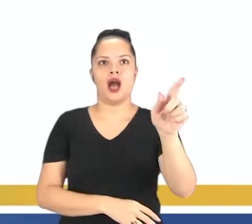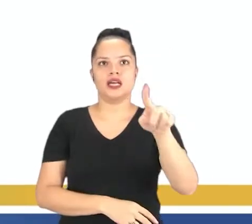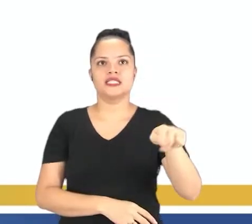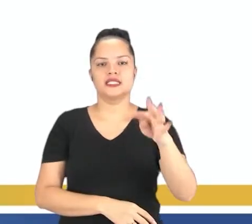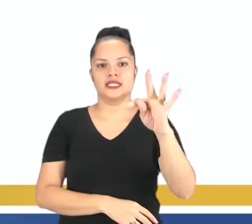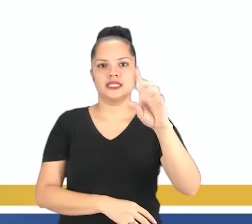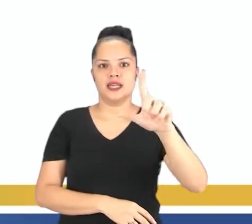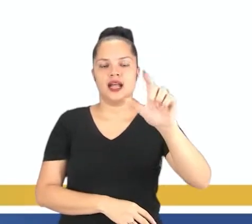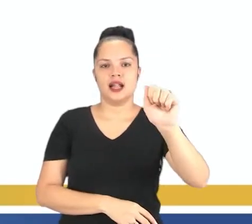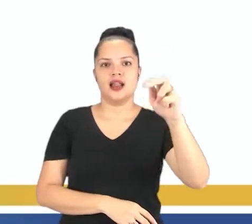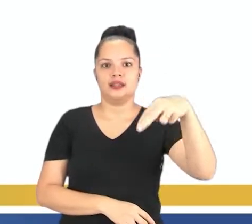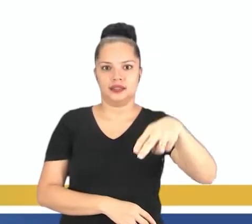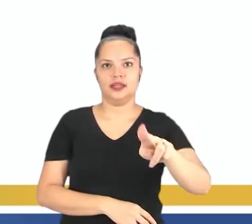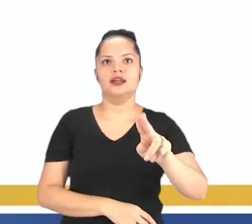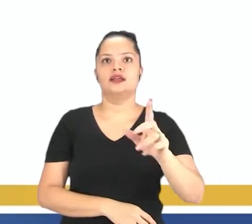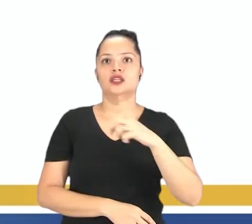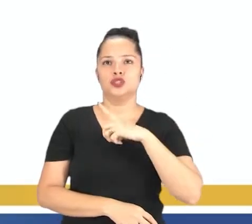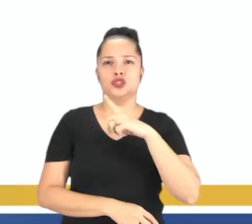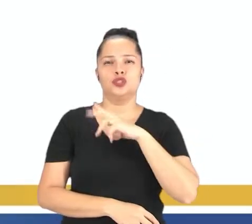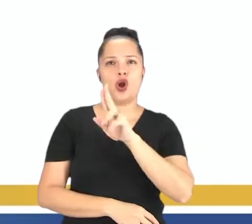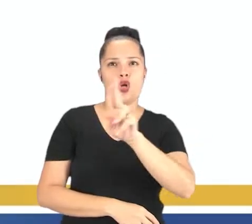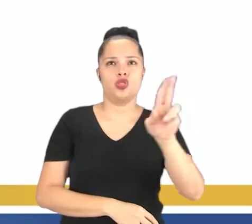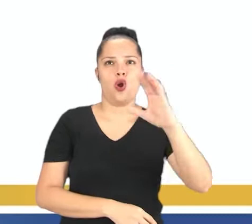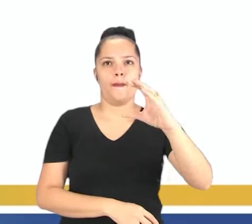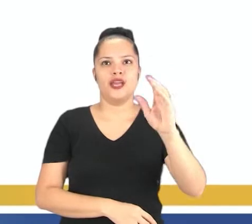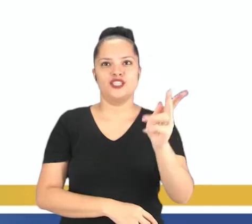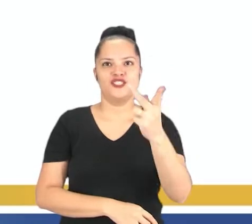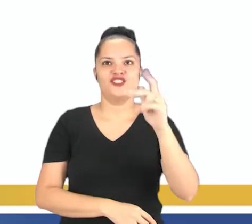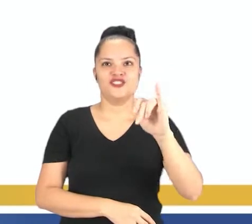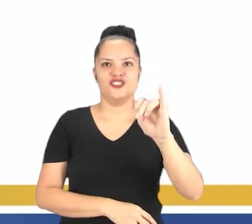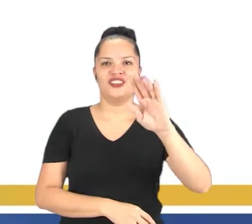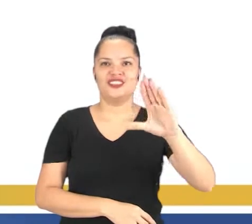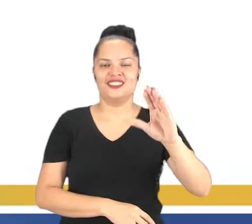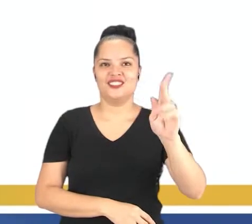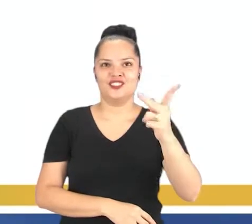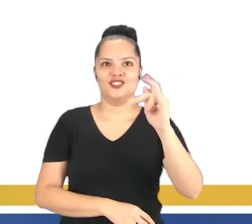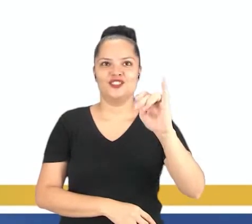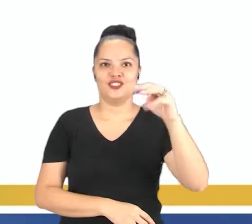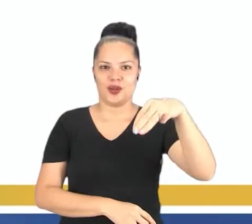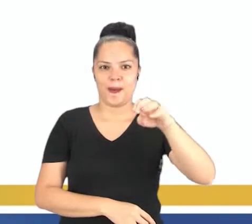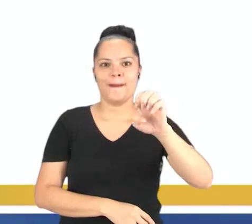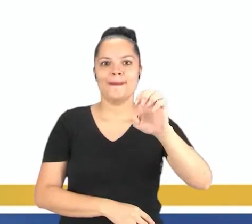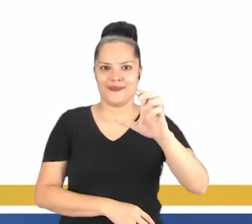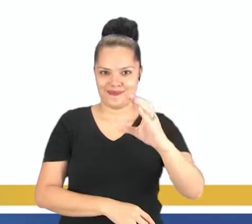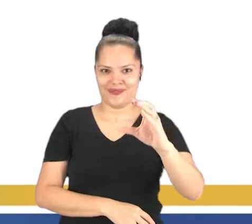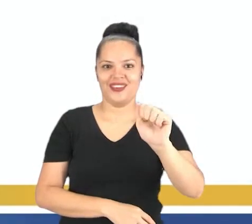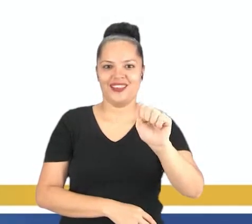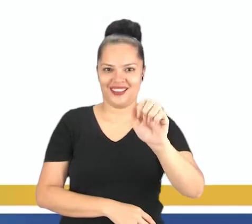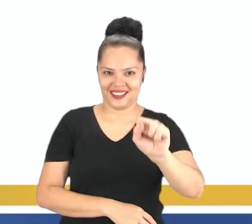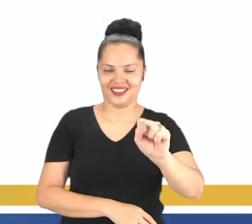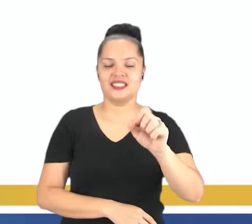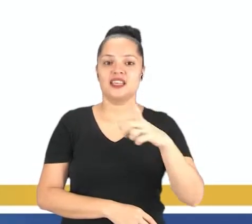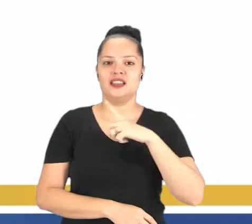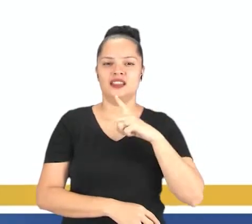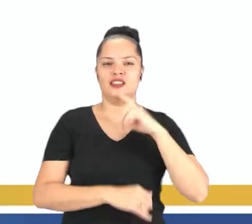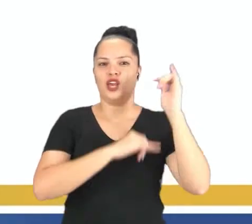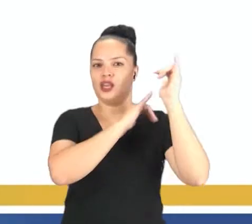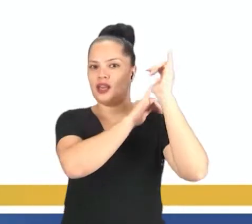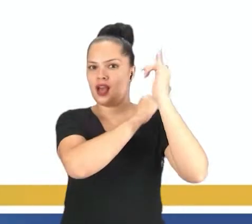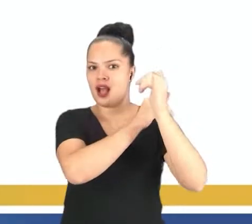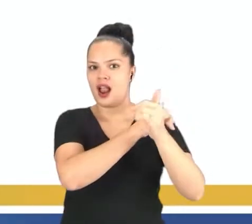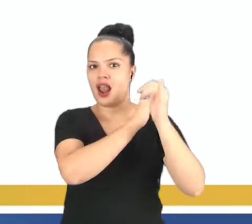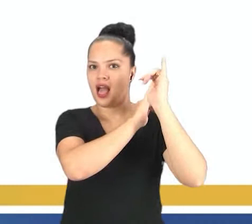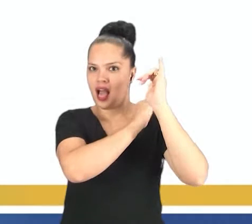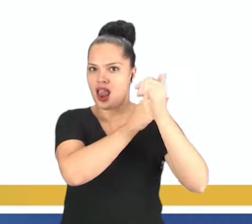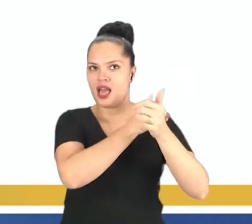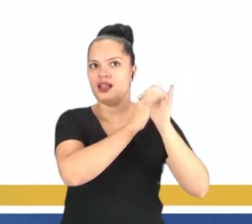eles eram chamados de chichimecas que quer dizer barbas então Existem duas eh duas explicações para